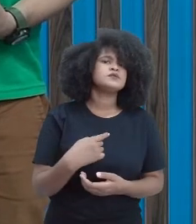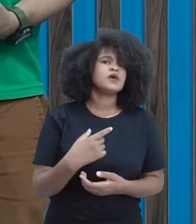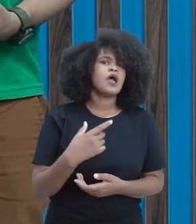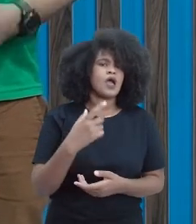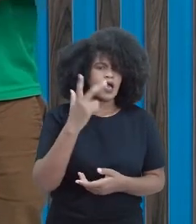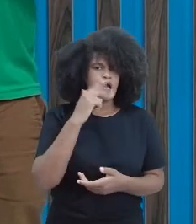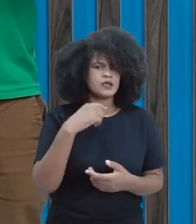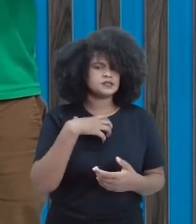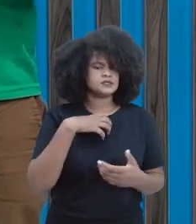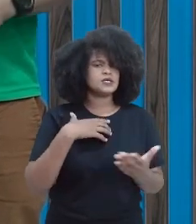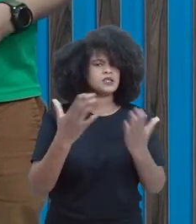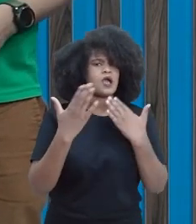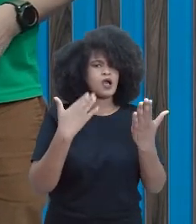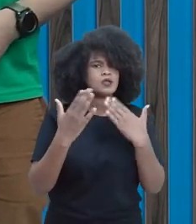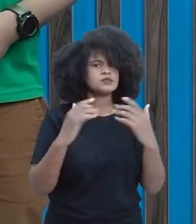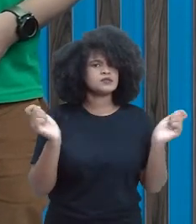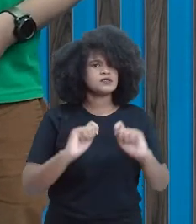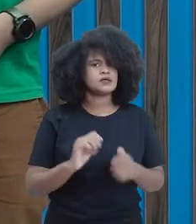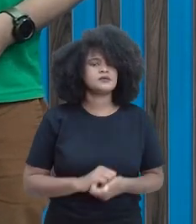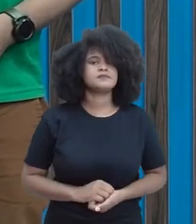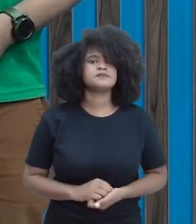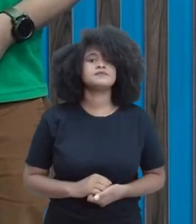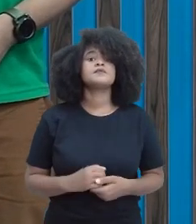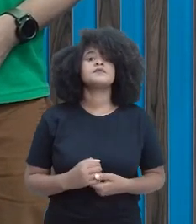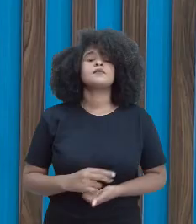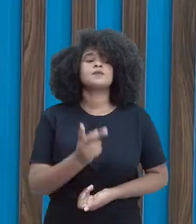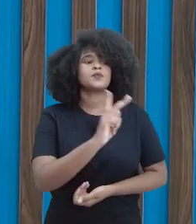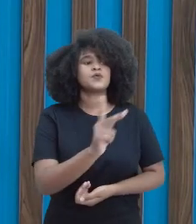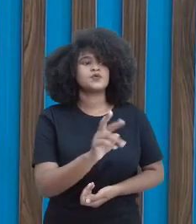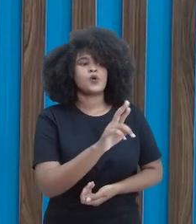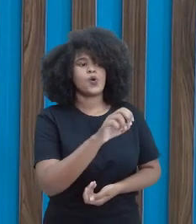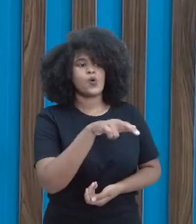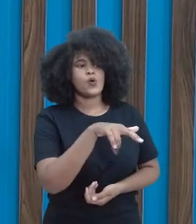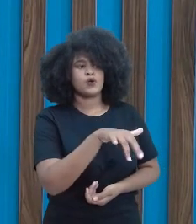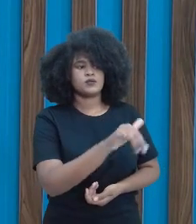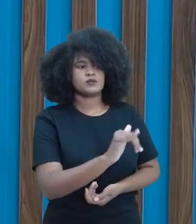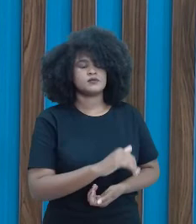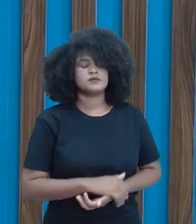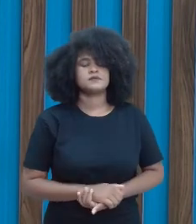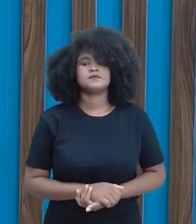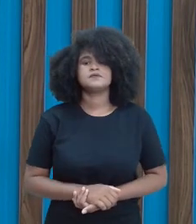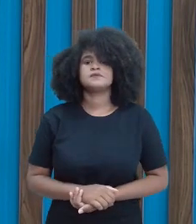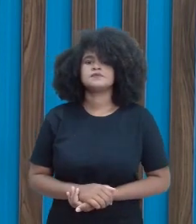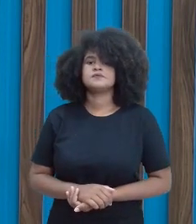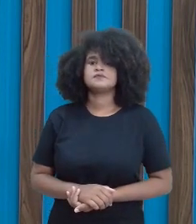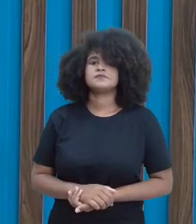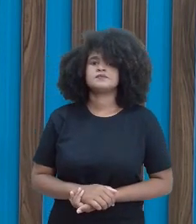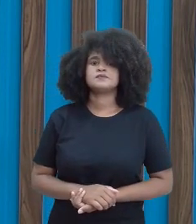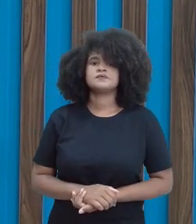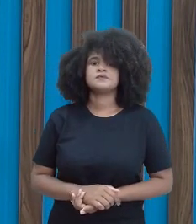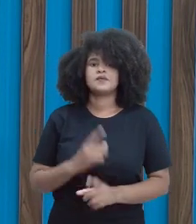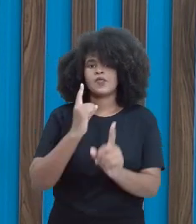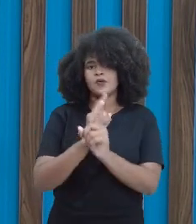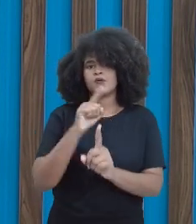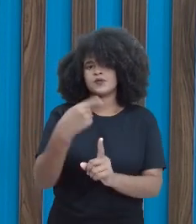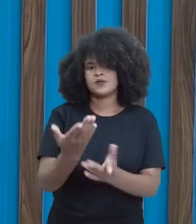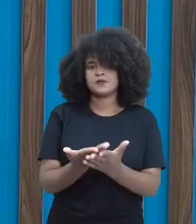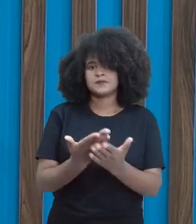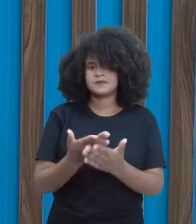ao diálogo? Responda isso em inglês para a gente, tá bom? Professor Rony, manda bala aí. See you around. Vejo